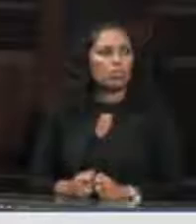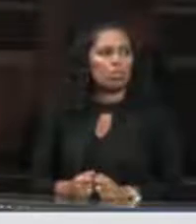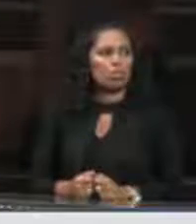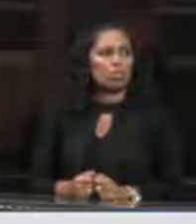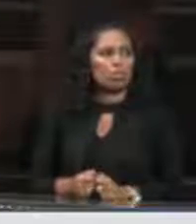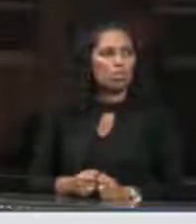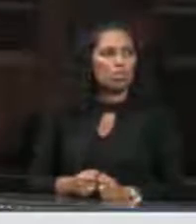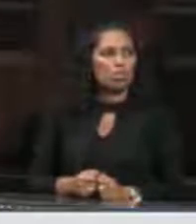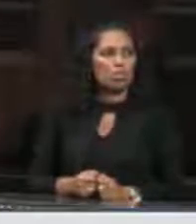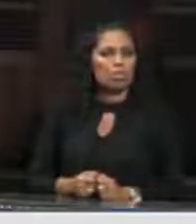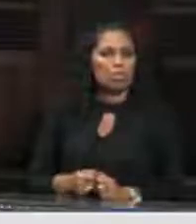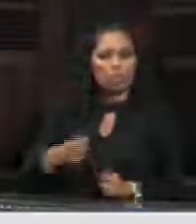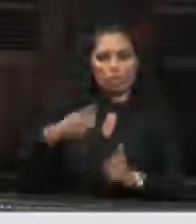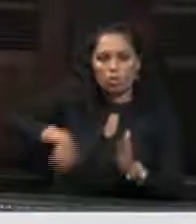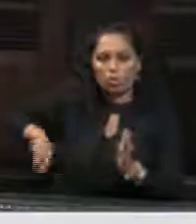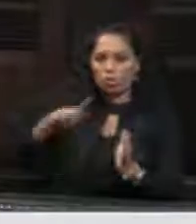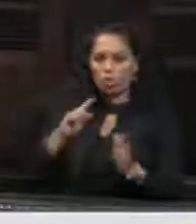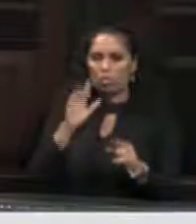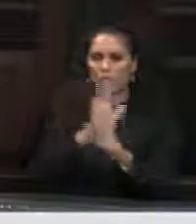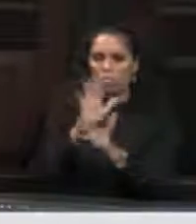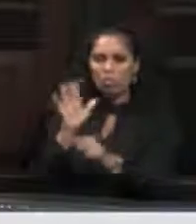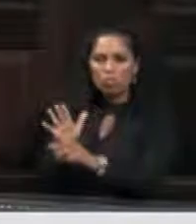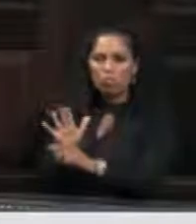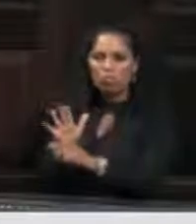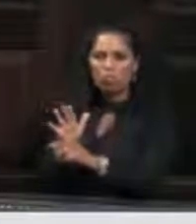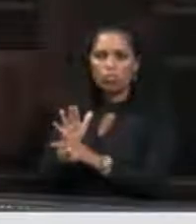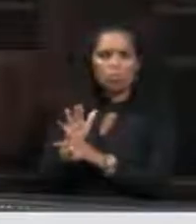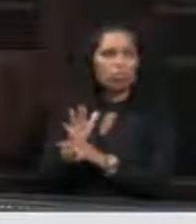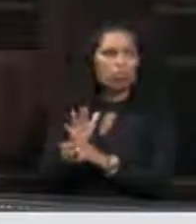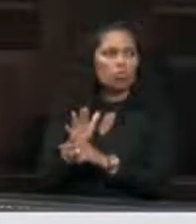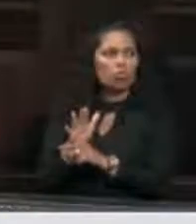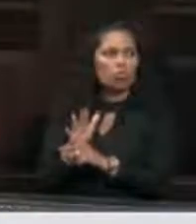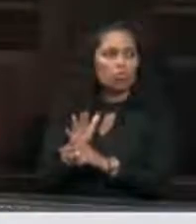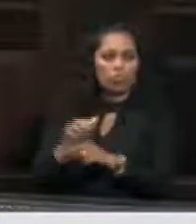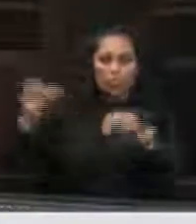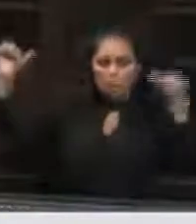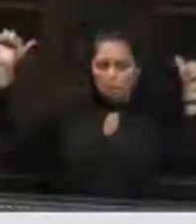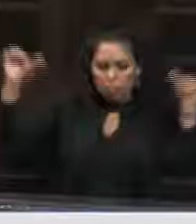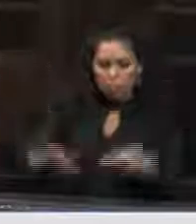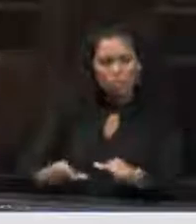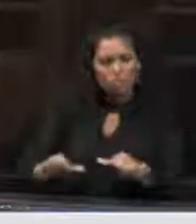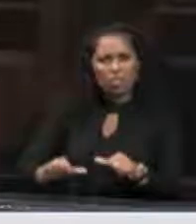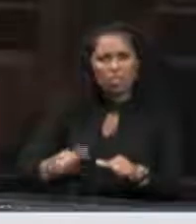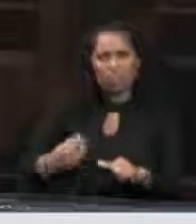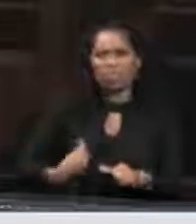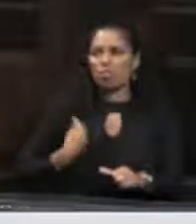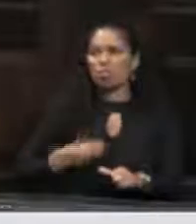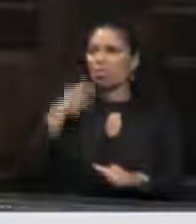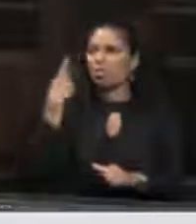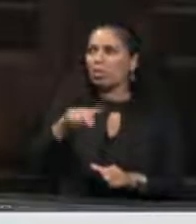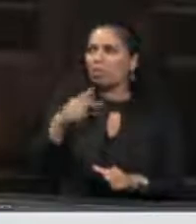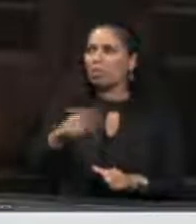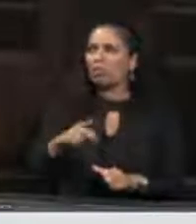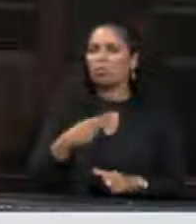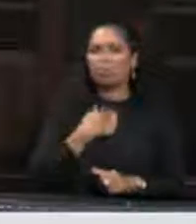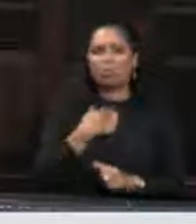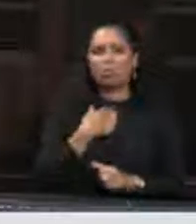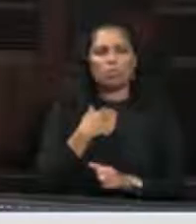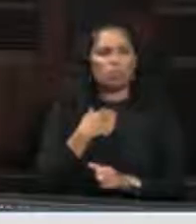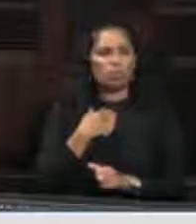E não defender cada vez mais a piora da condição de vida destes